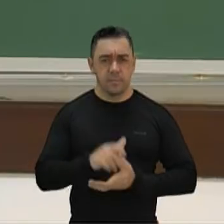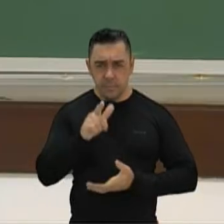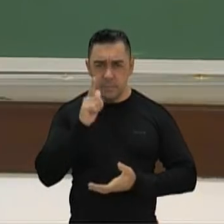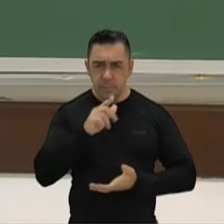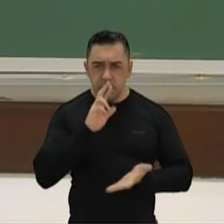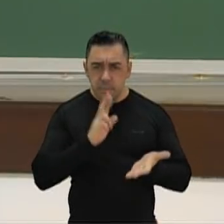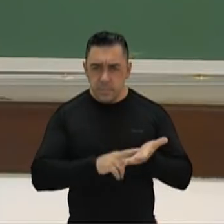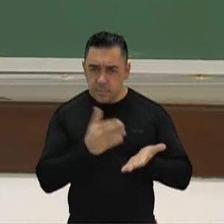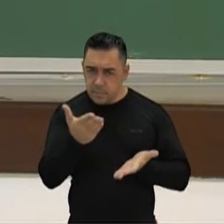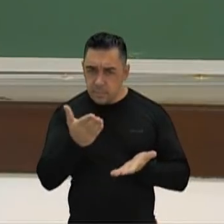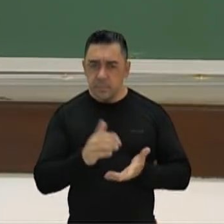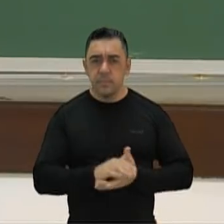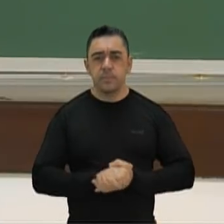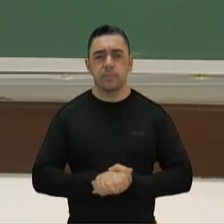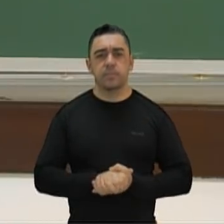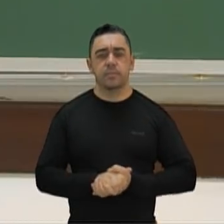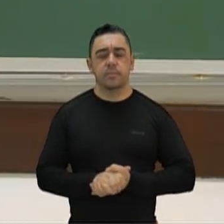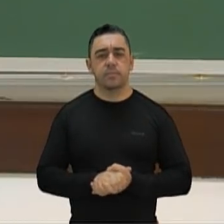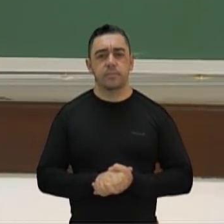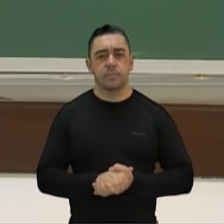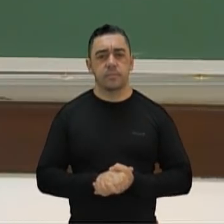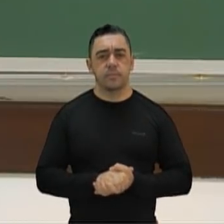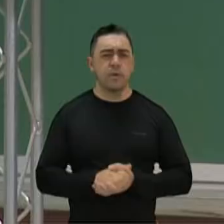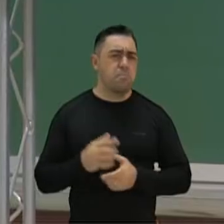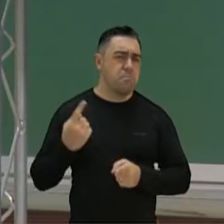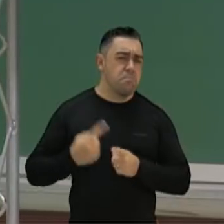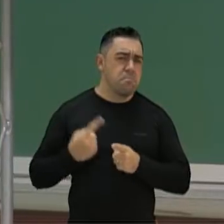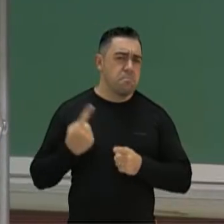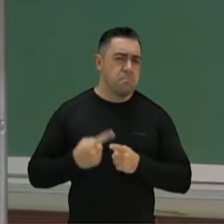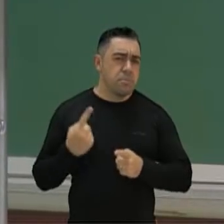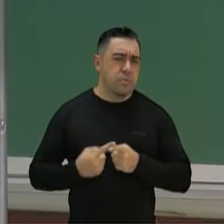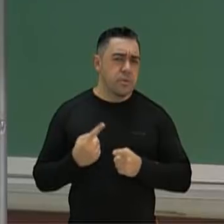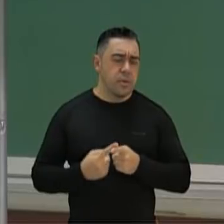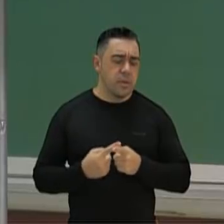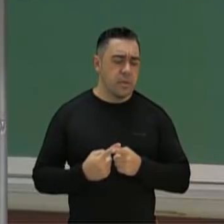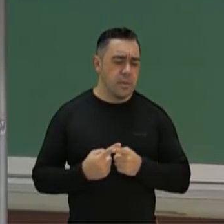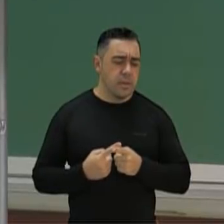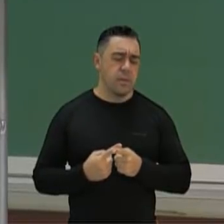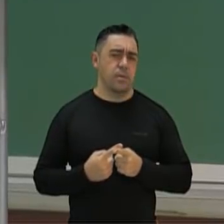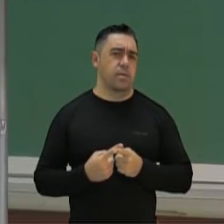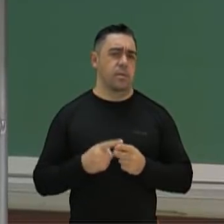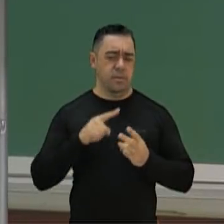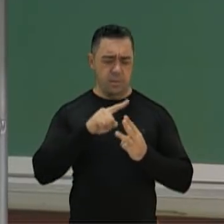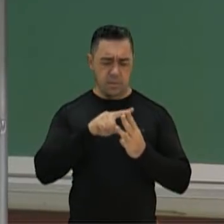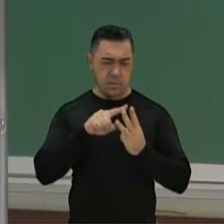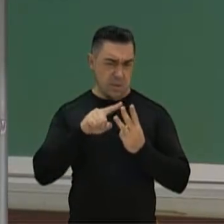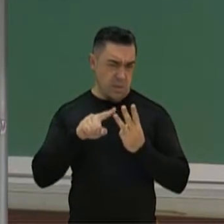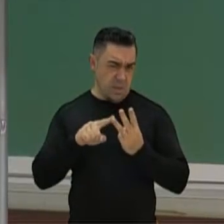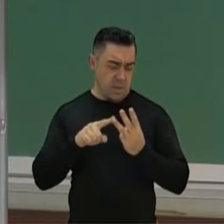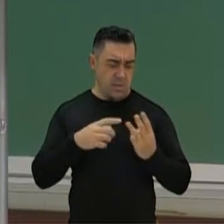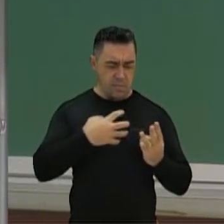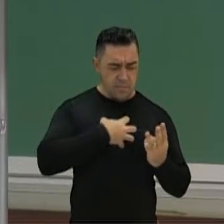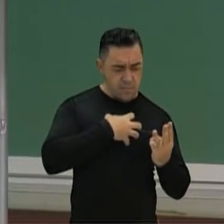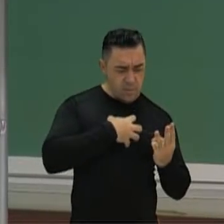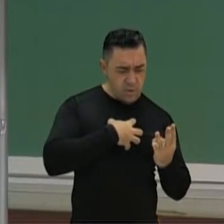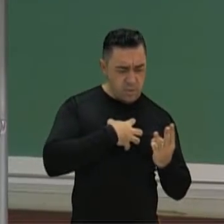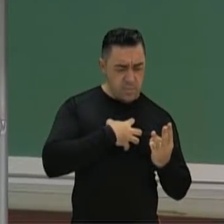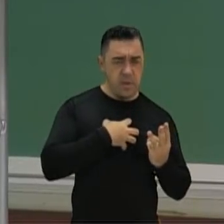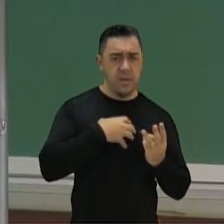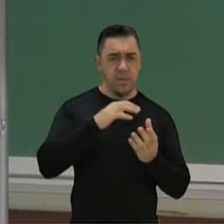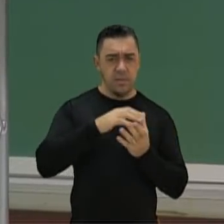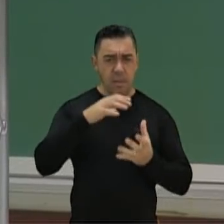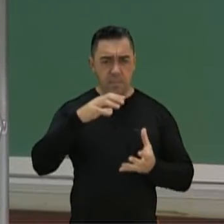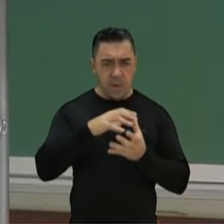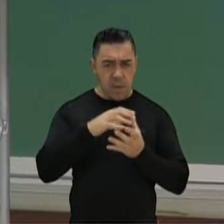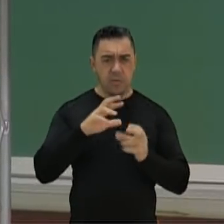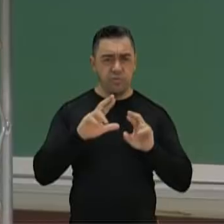Conseguiram responder, pessoal? Por que, apesar de terem formatos diferentes, tamanhos diferentes, as